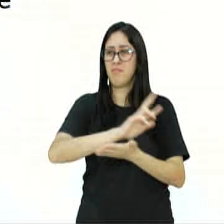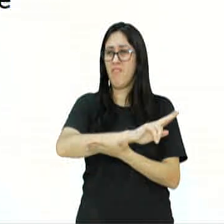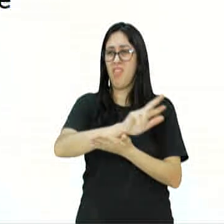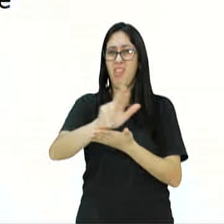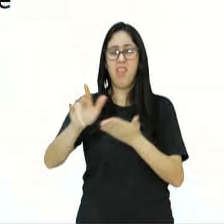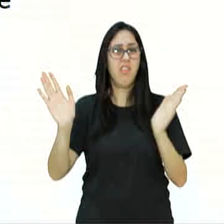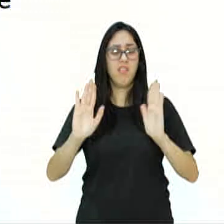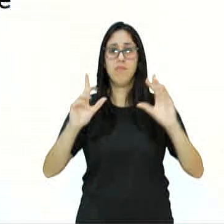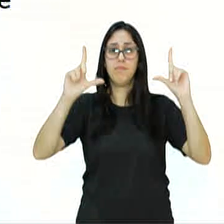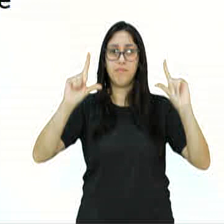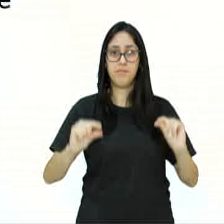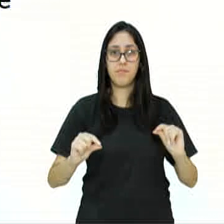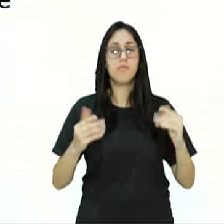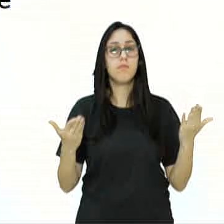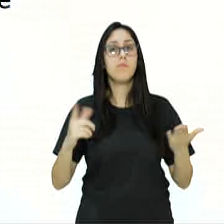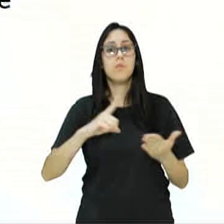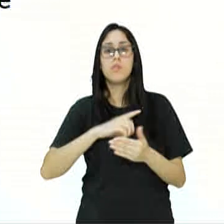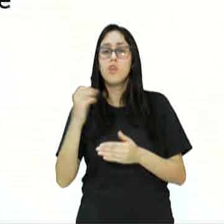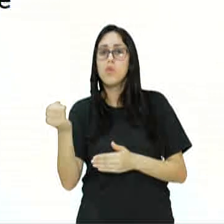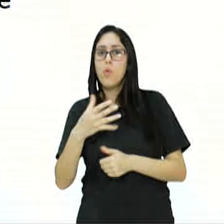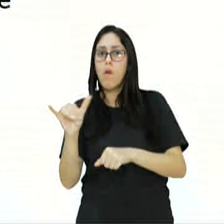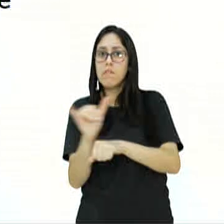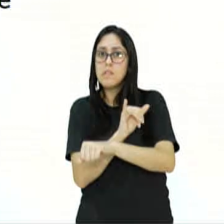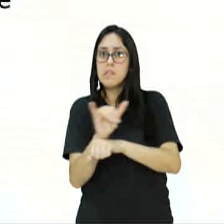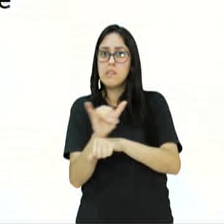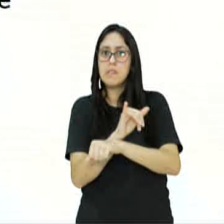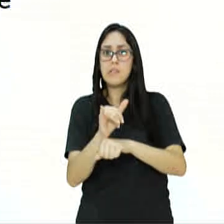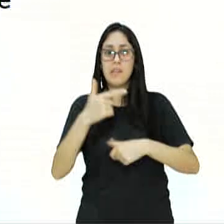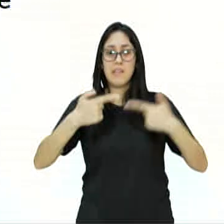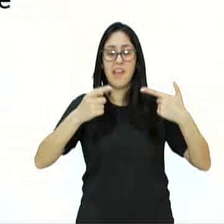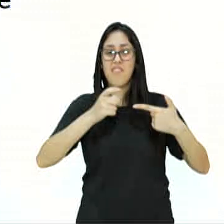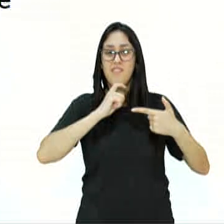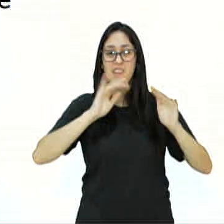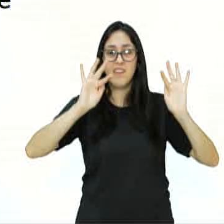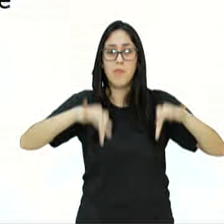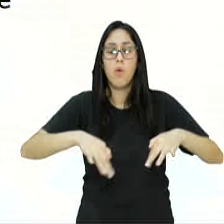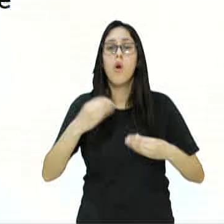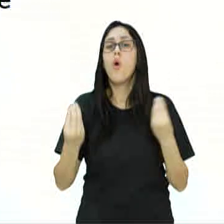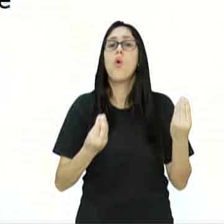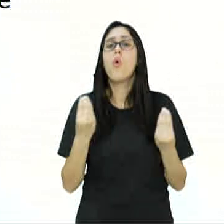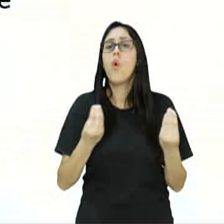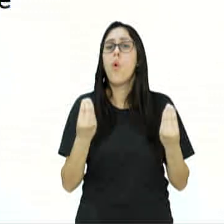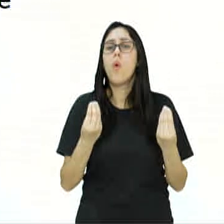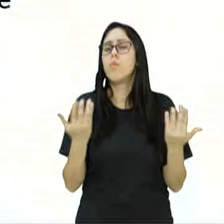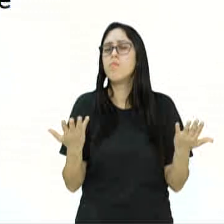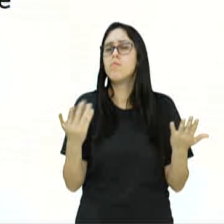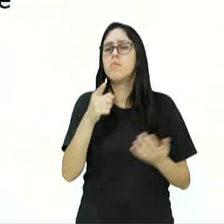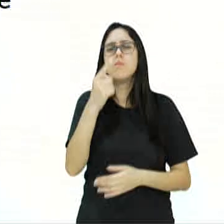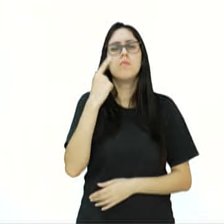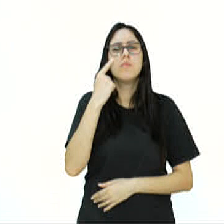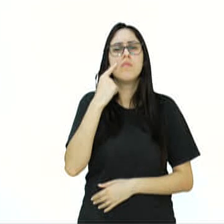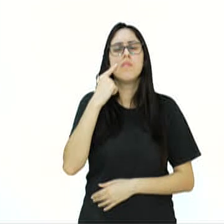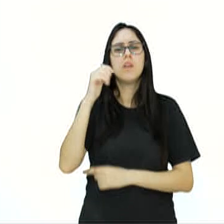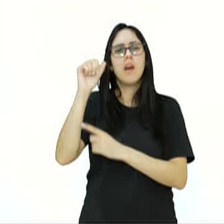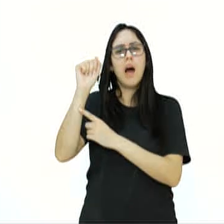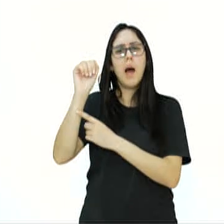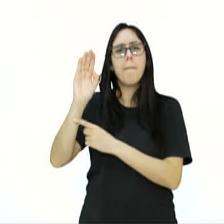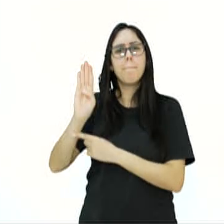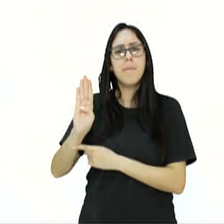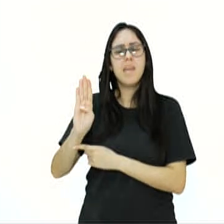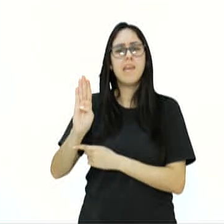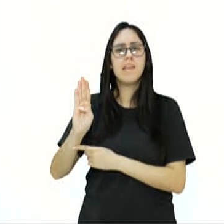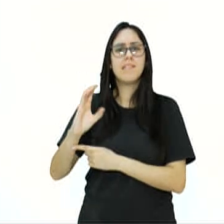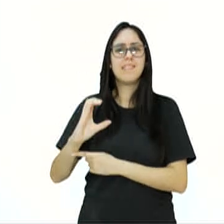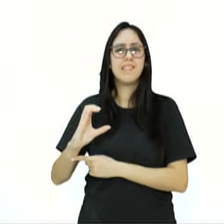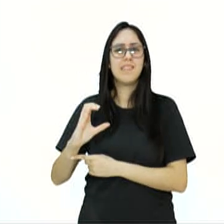multipolaridade. O panorama estratégico do mundo pós-Guerra Fria se apresenta. Você tem as alternativas, letra A, letra B,